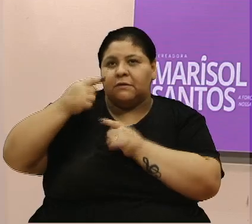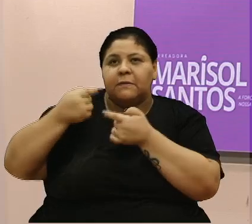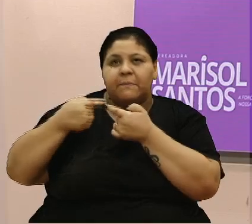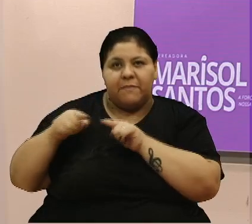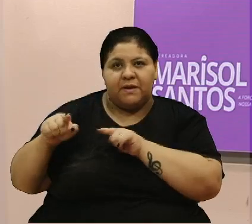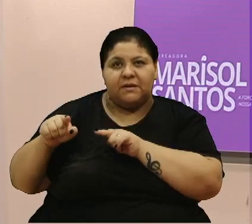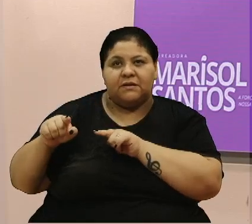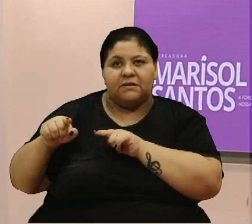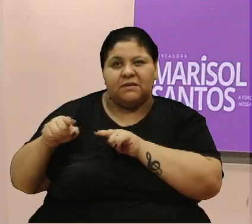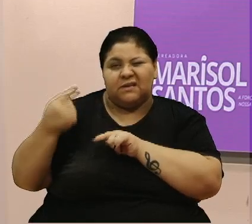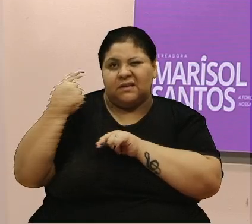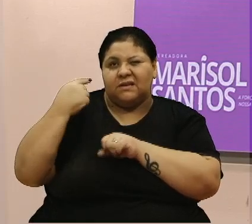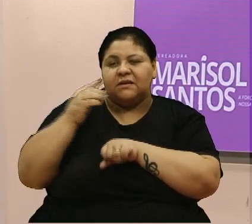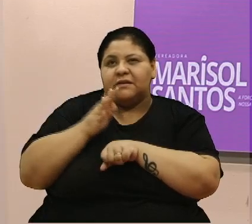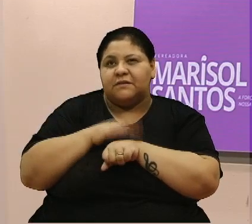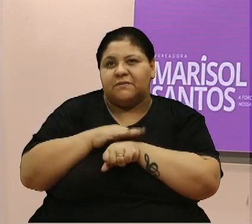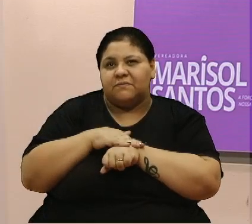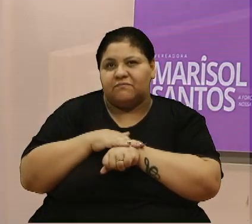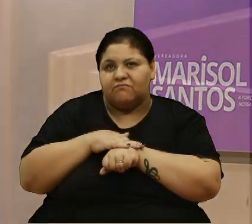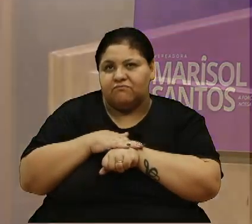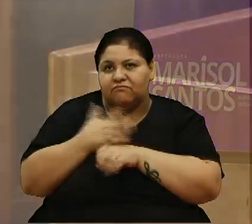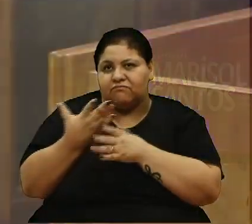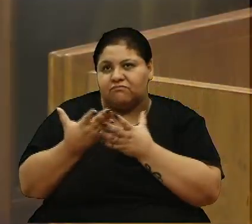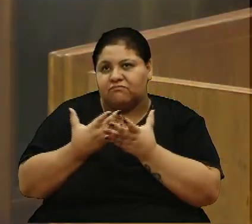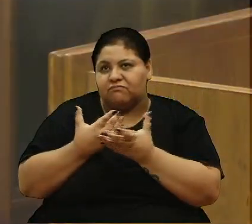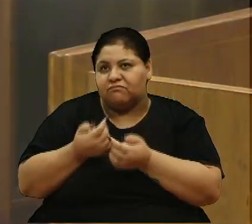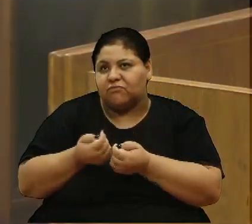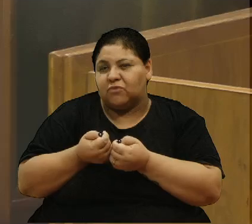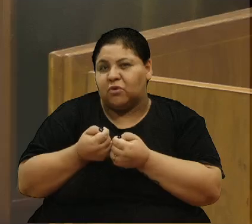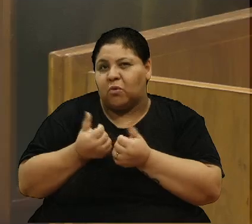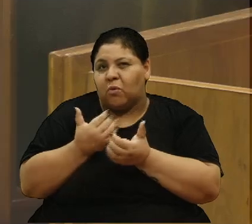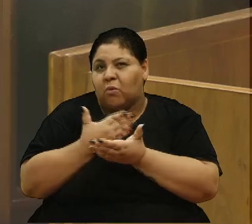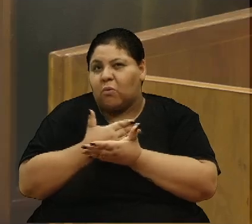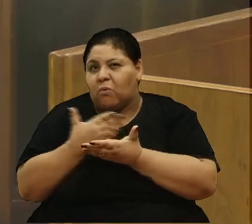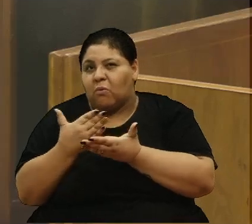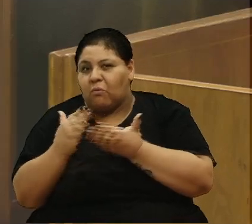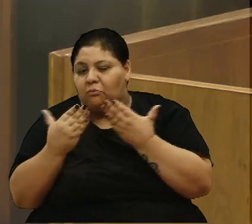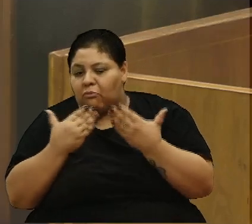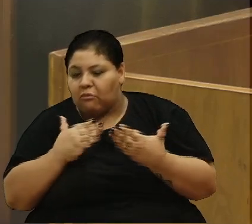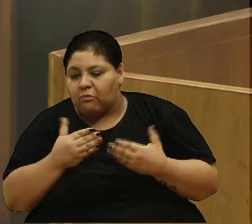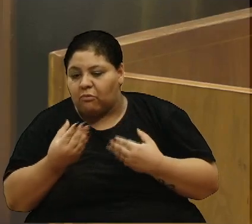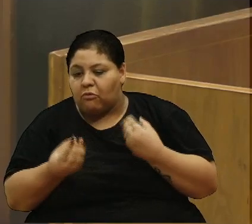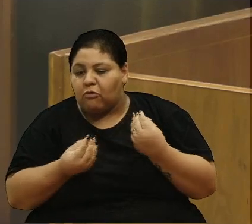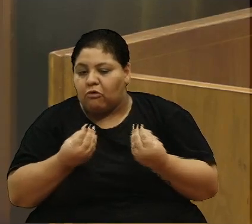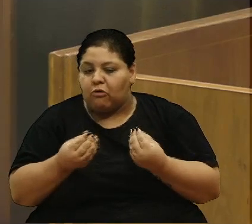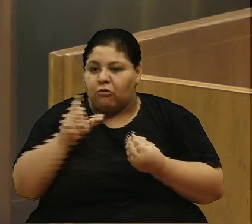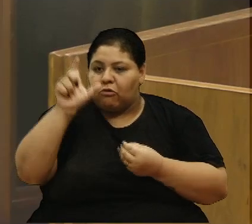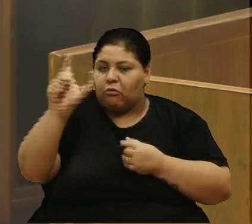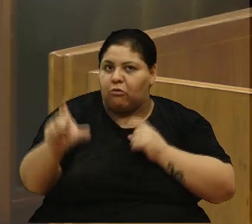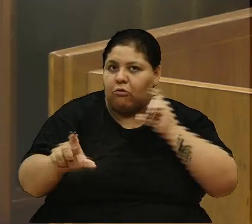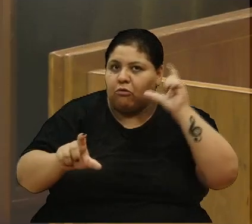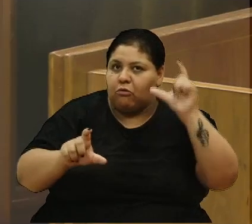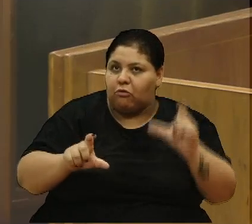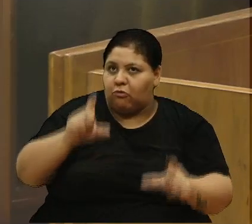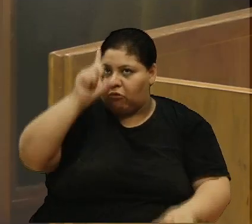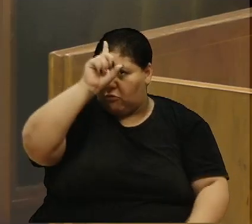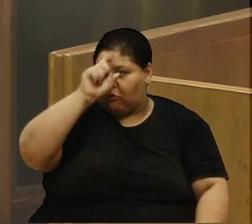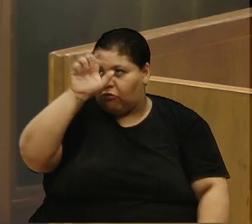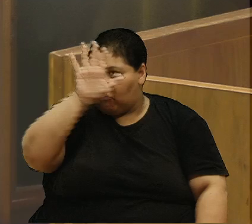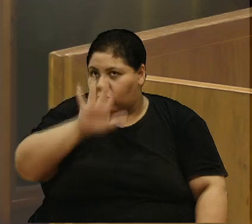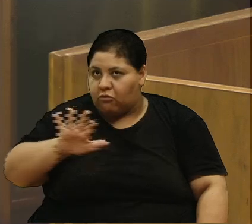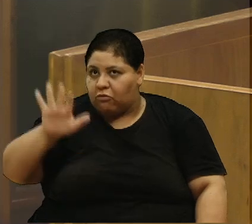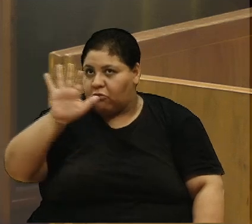ainda, naquele momento, sendo quase um piloto, né, uma avaliação, então, com as pacientes do Hospital Geral, mas